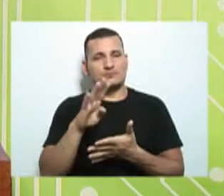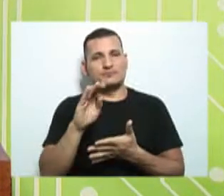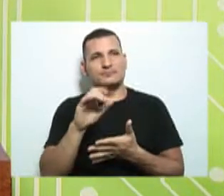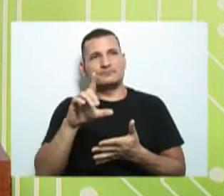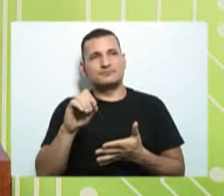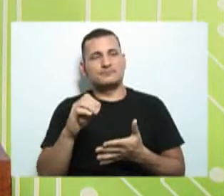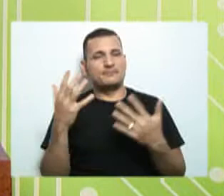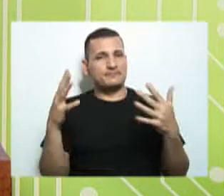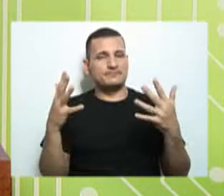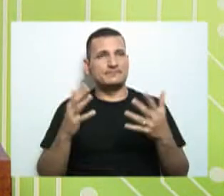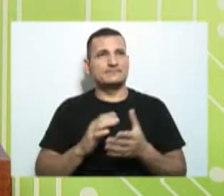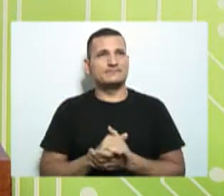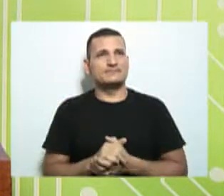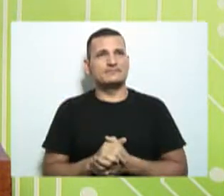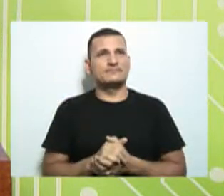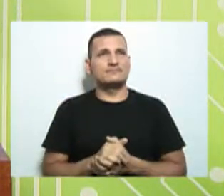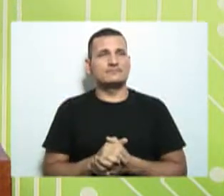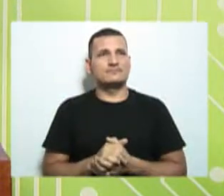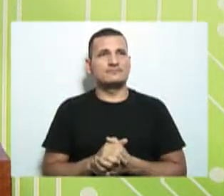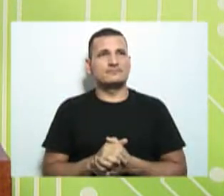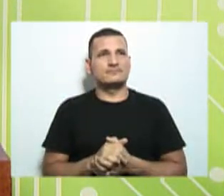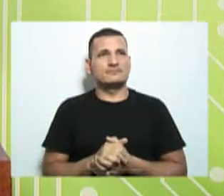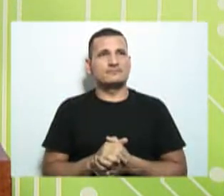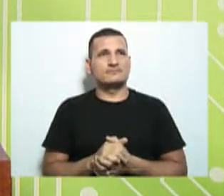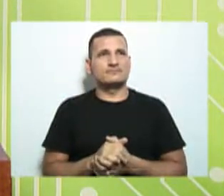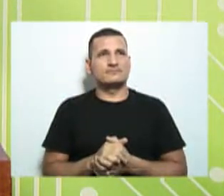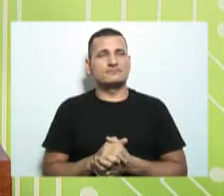parabéns. Vamos, tem mais uma questão aqui? Olha só,